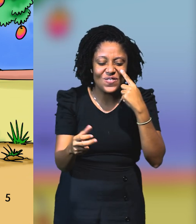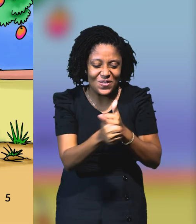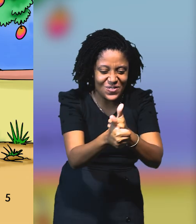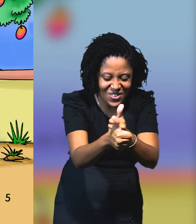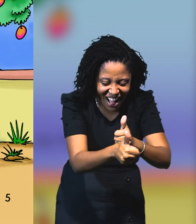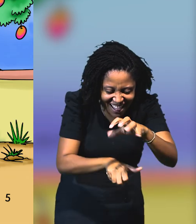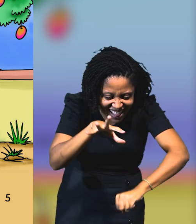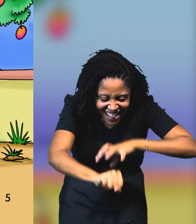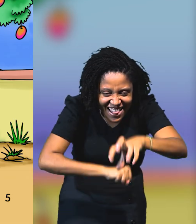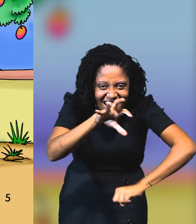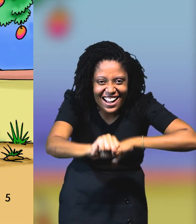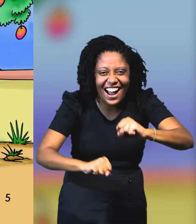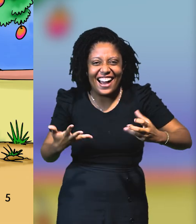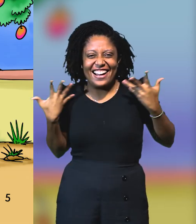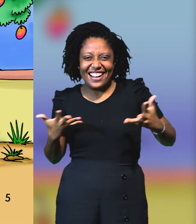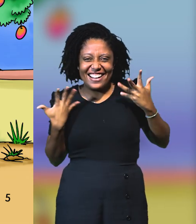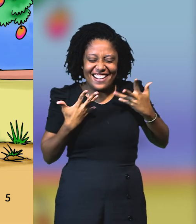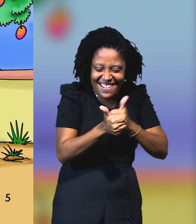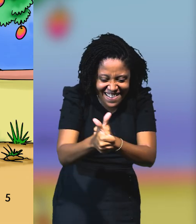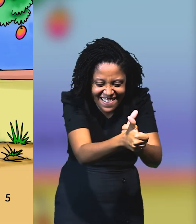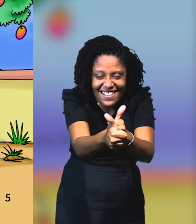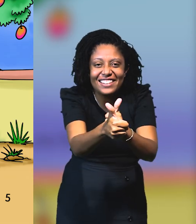caçavam com alegria e exaltação.